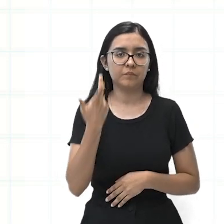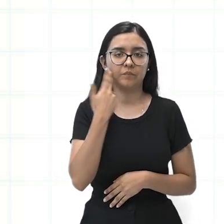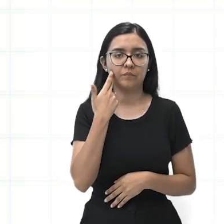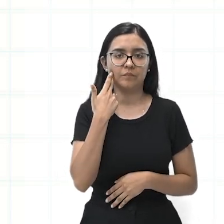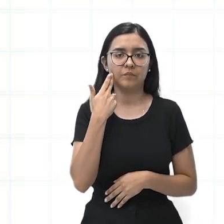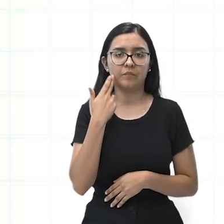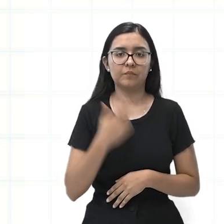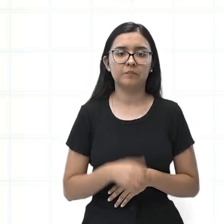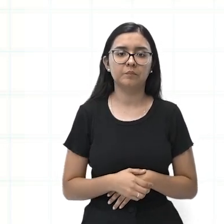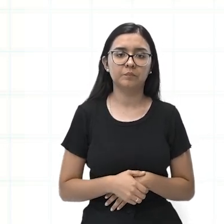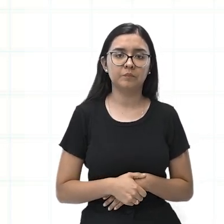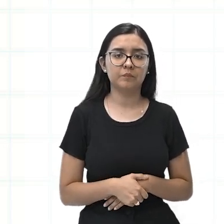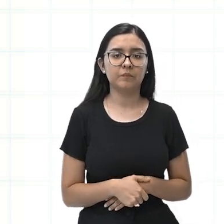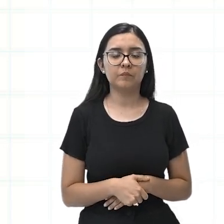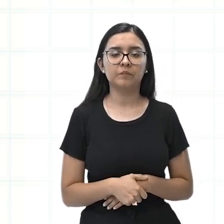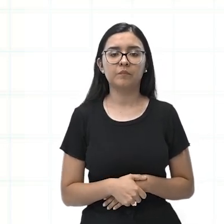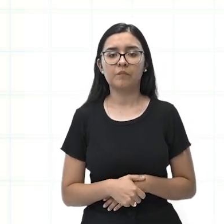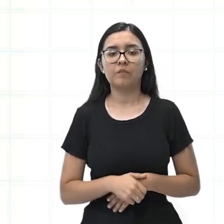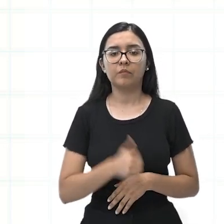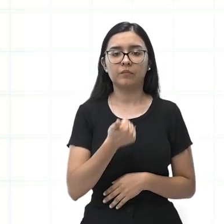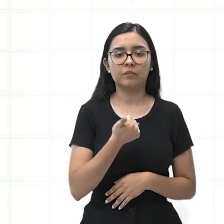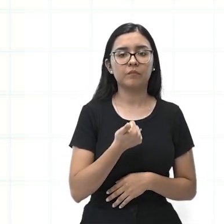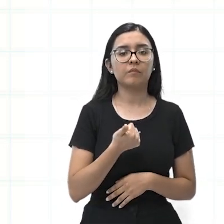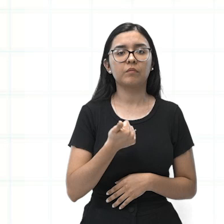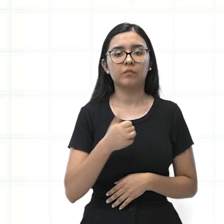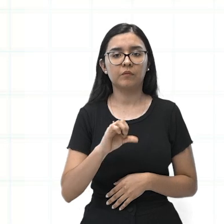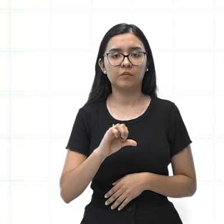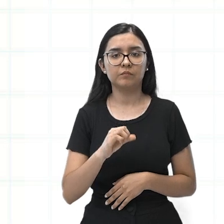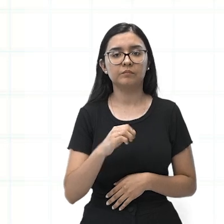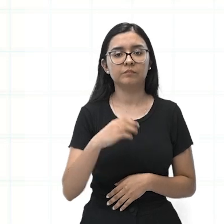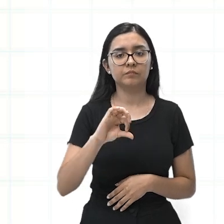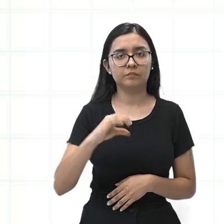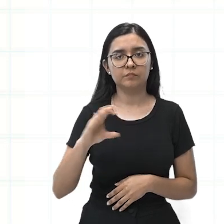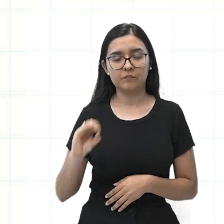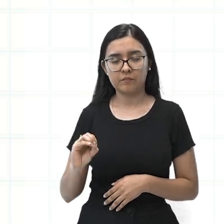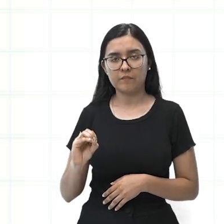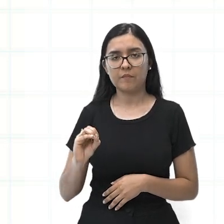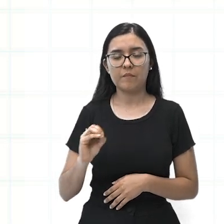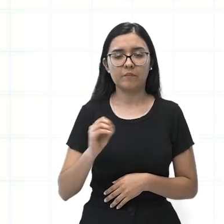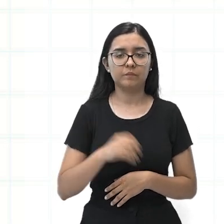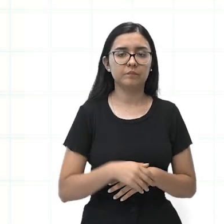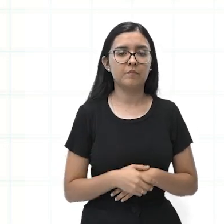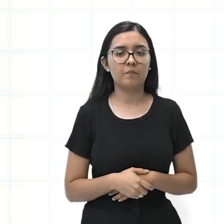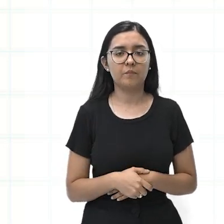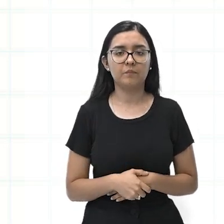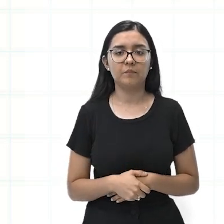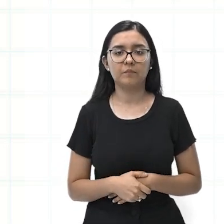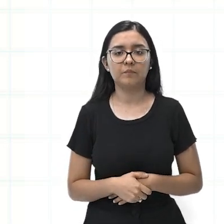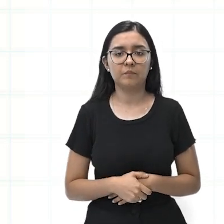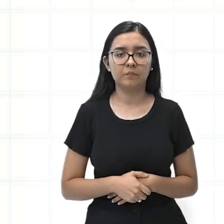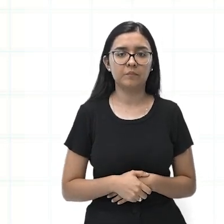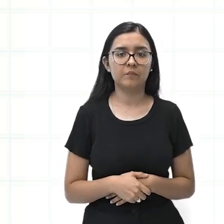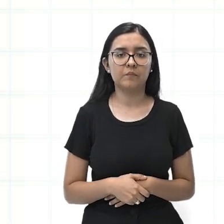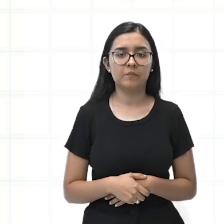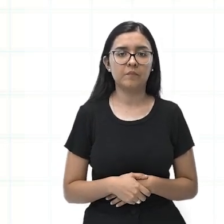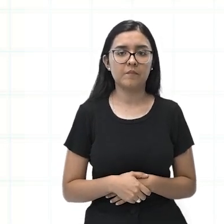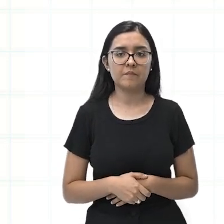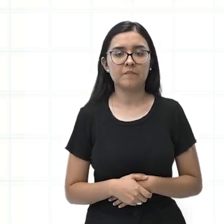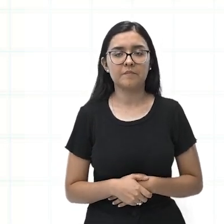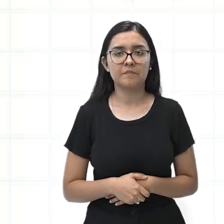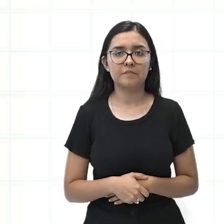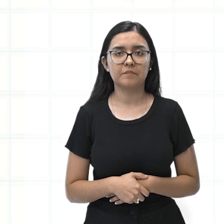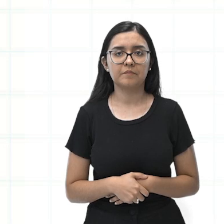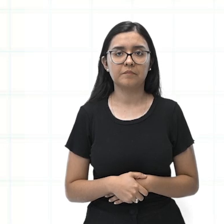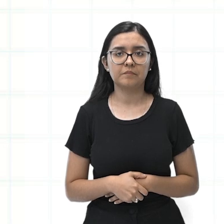de 2 em 2. Eu posso falar assim, ó, 19, que é 19, 90, que é 90, de 2 em 2. Ou então posso falar